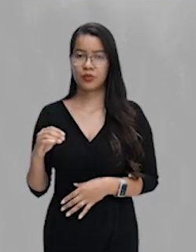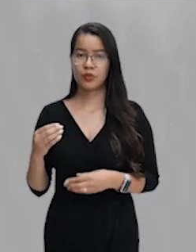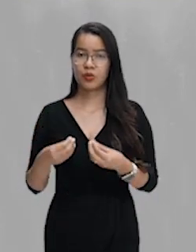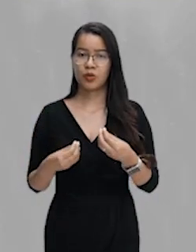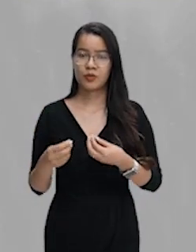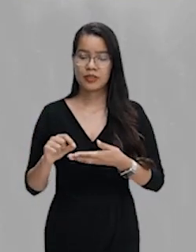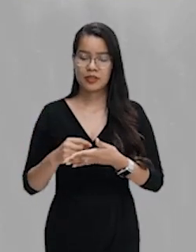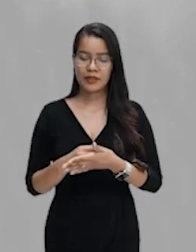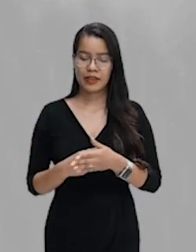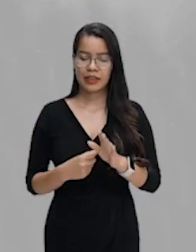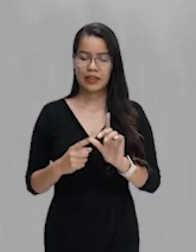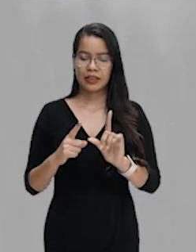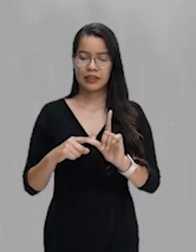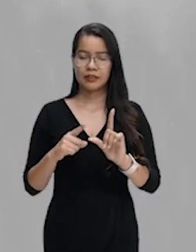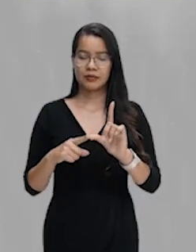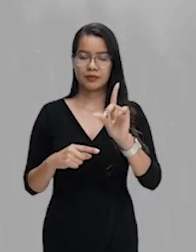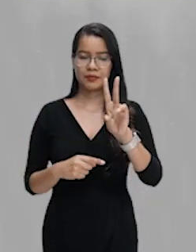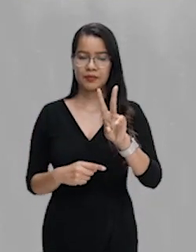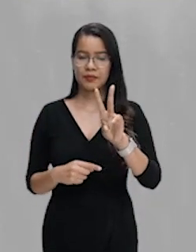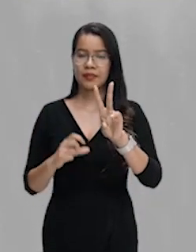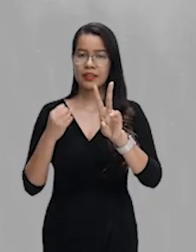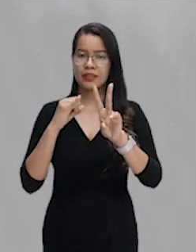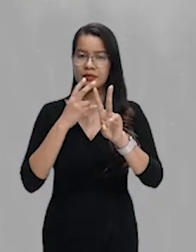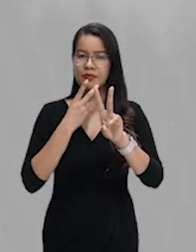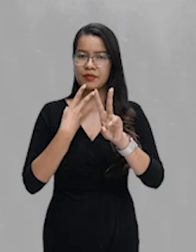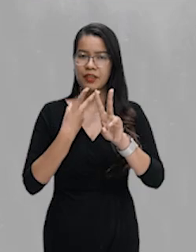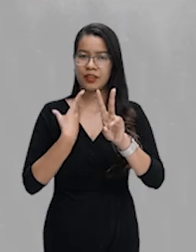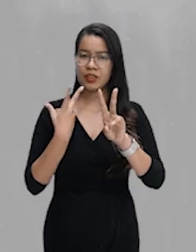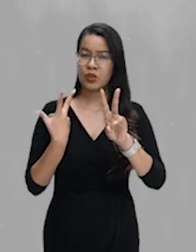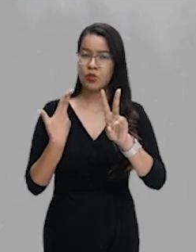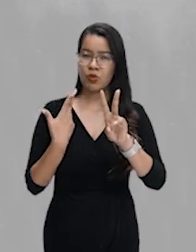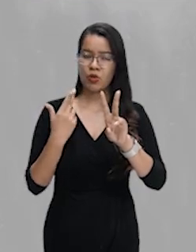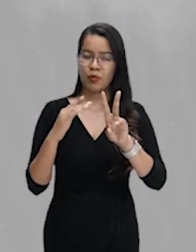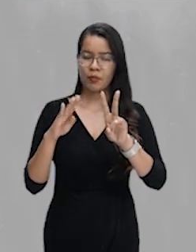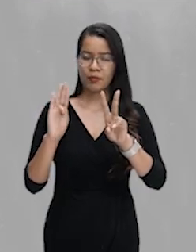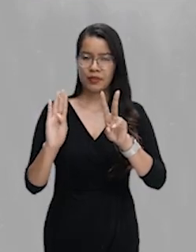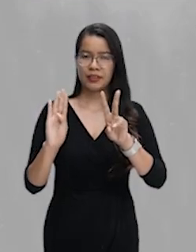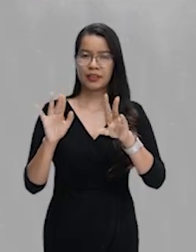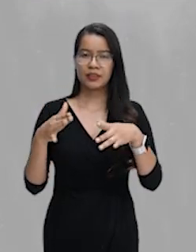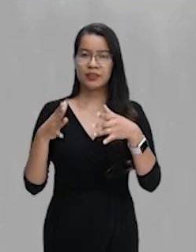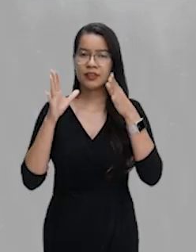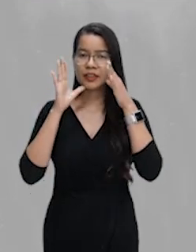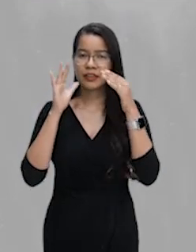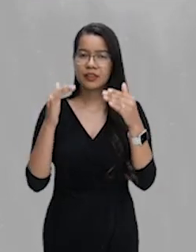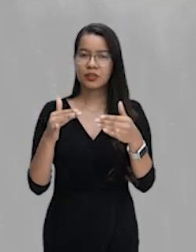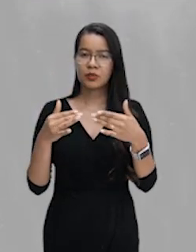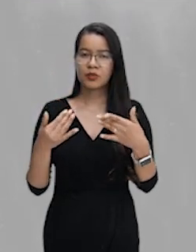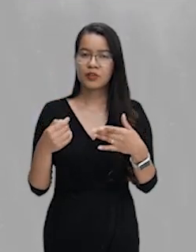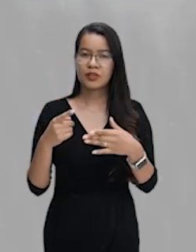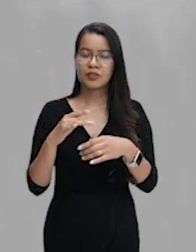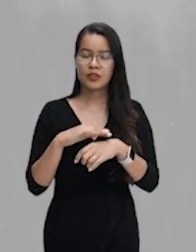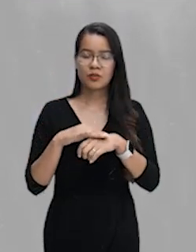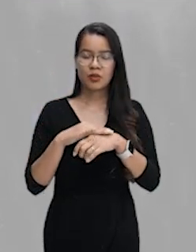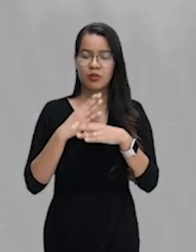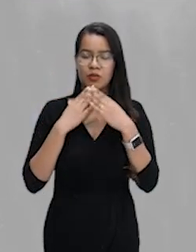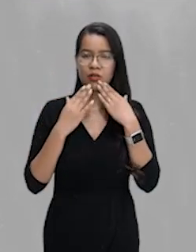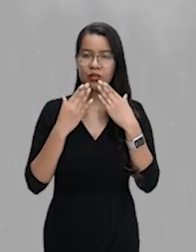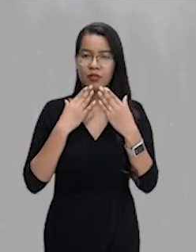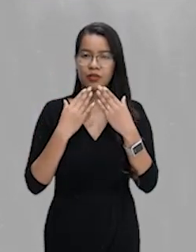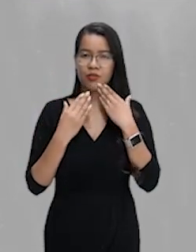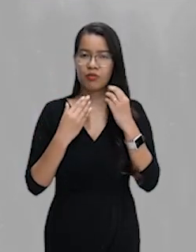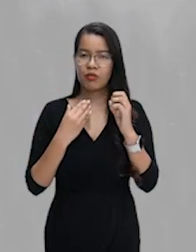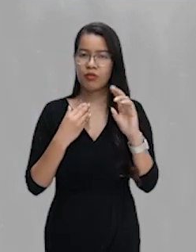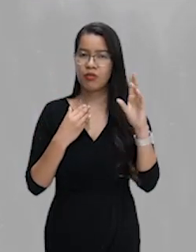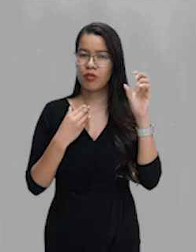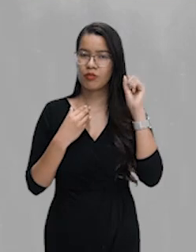A letra V, ela se pronuncia como um B. Então, fiquem atentos quando vocês estiverem numa conversa ou